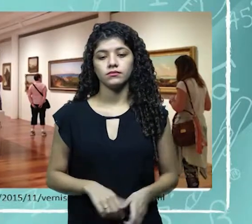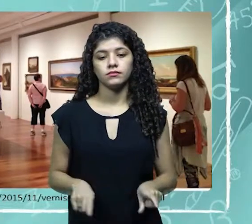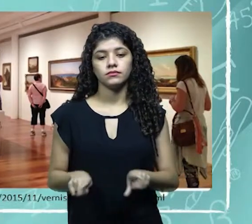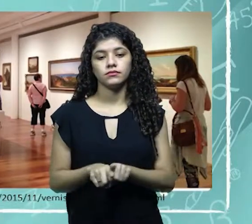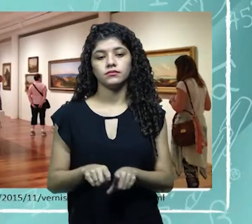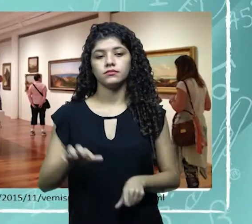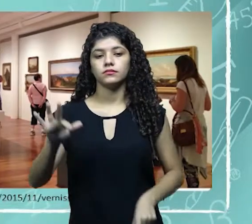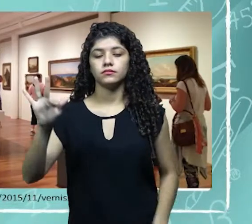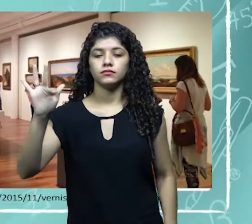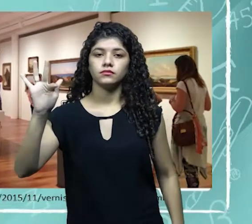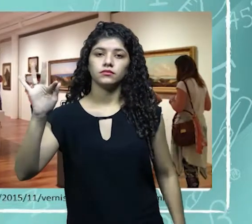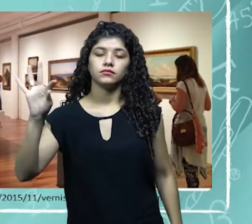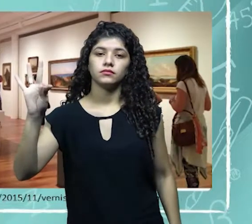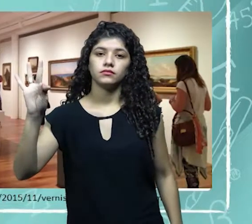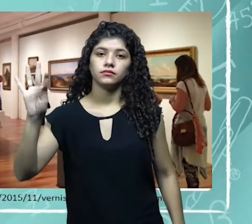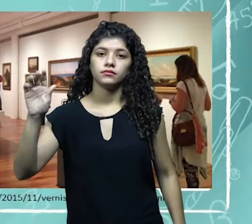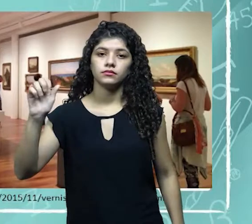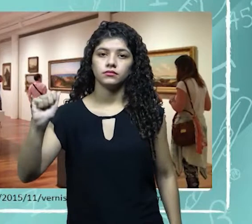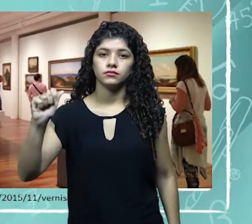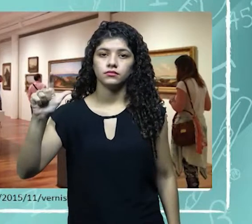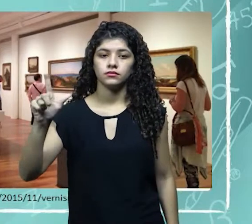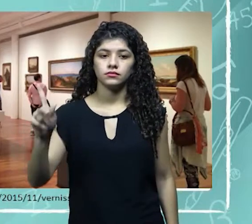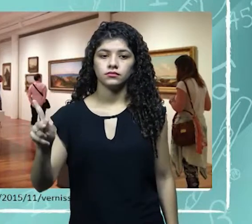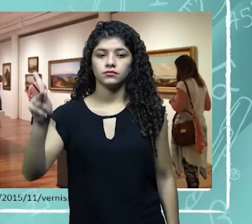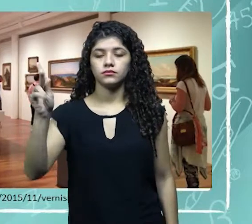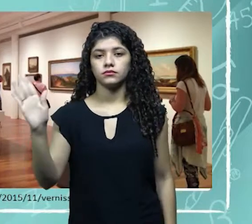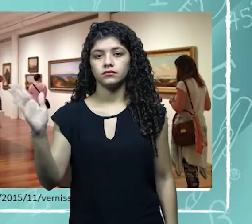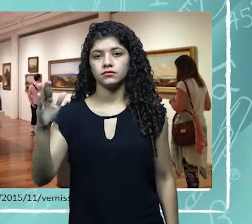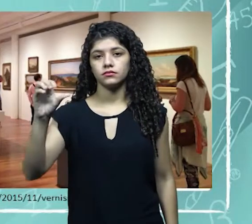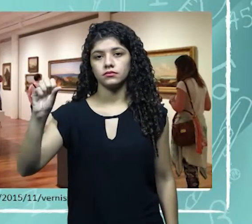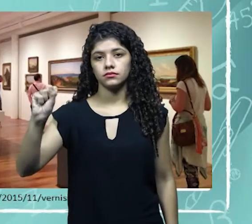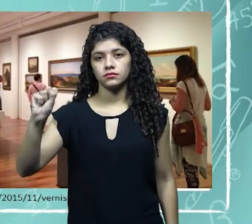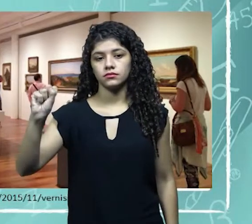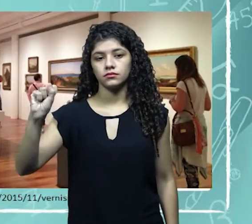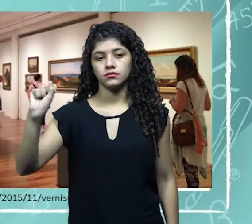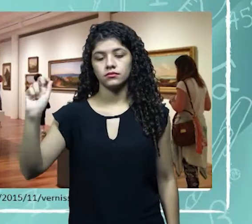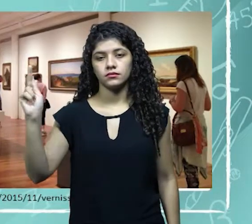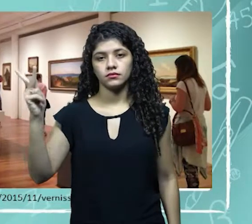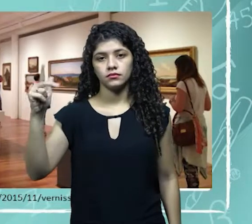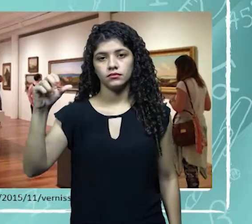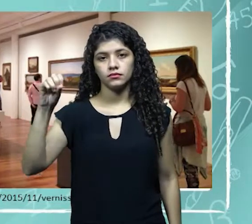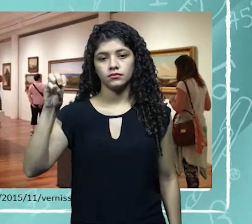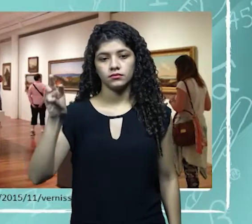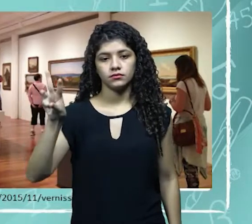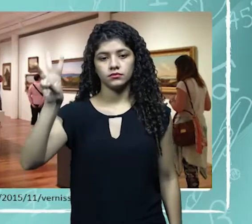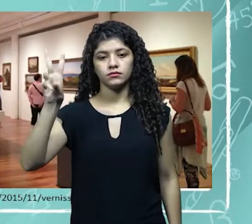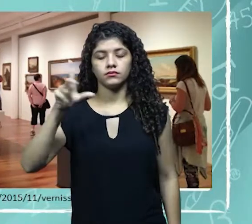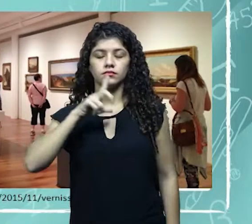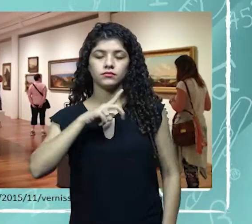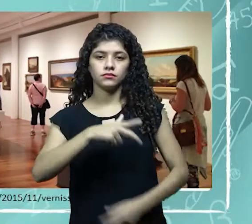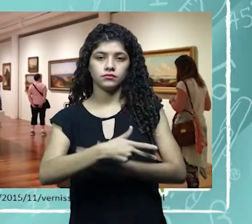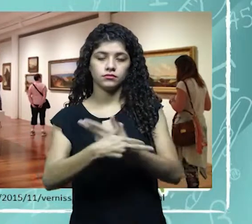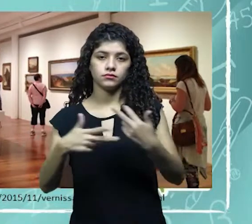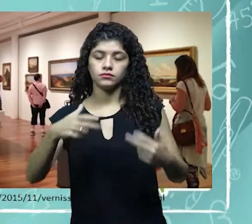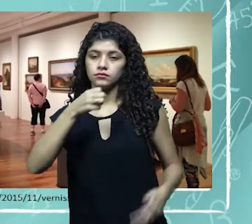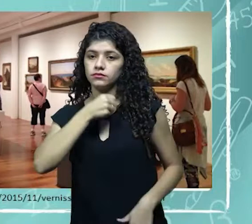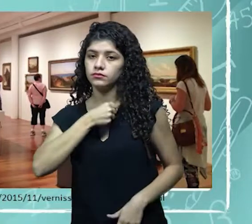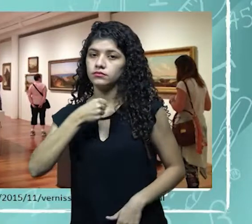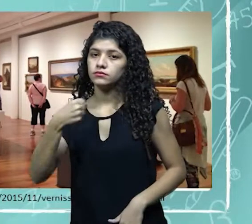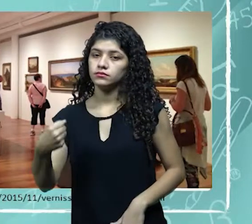e o talk show o que que ter um talk-show ele envolve uma entrevista que ele é realizada por um entrevistador